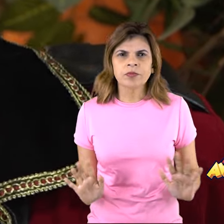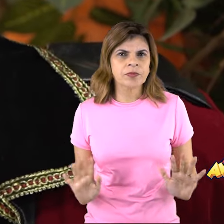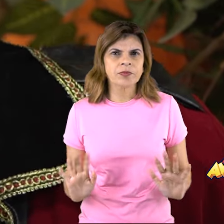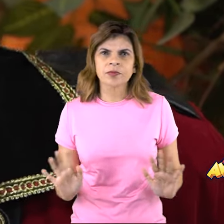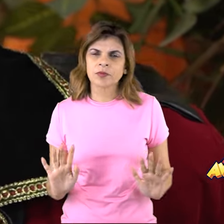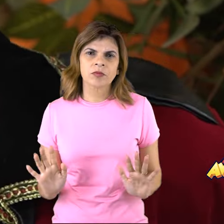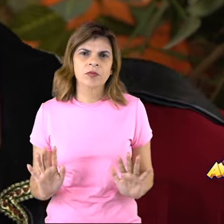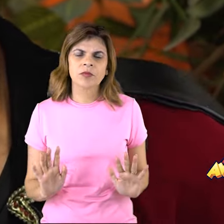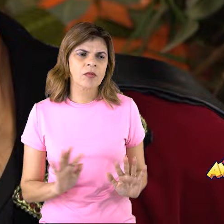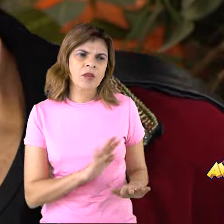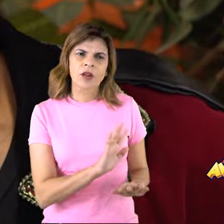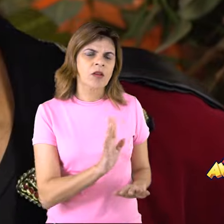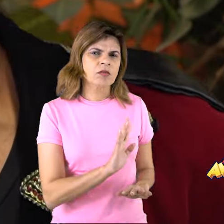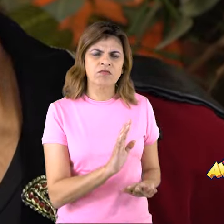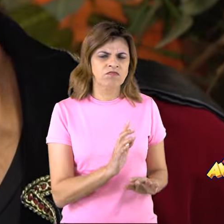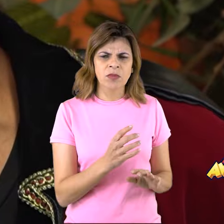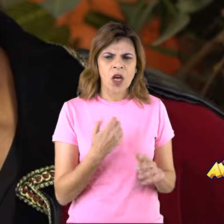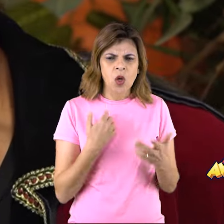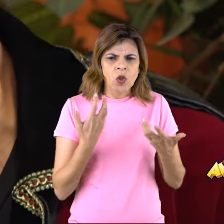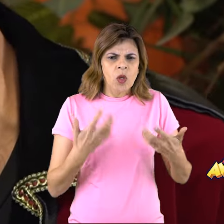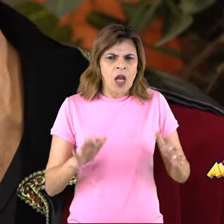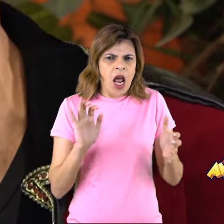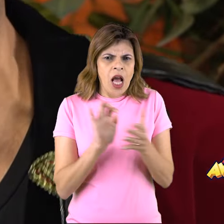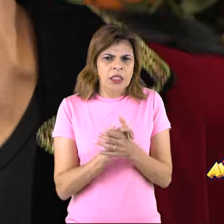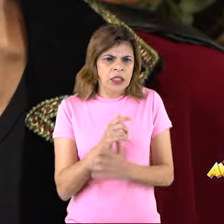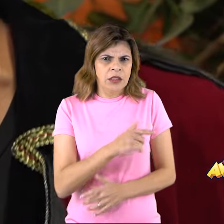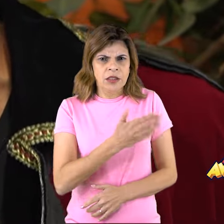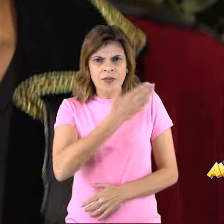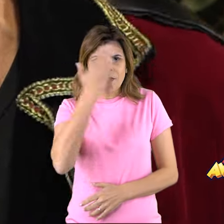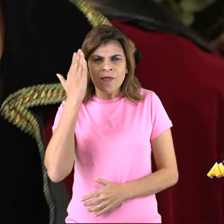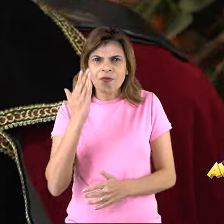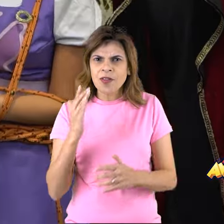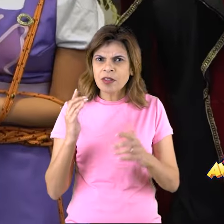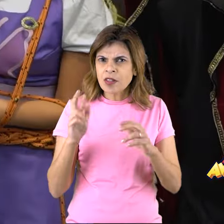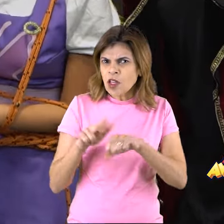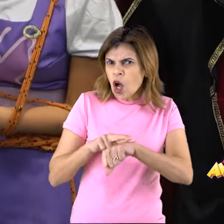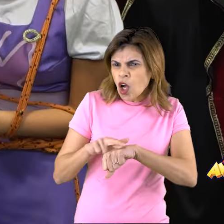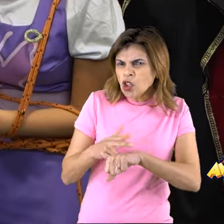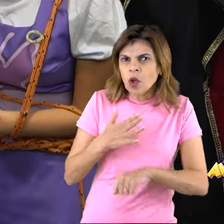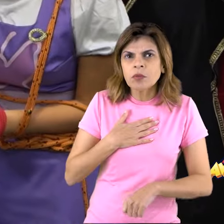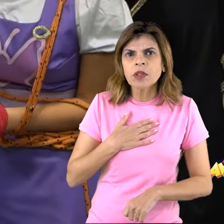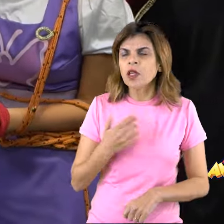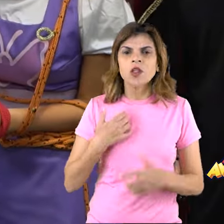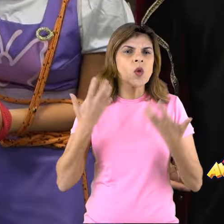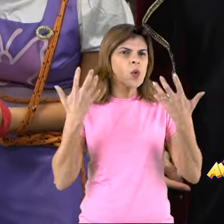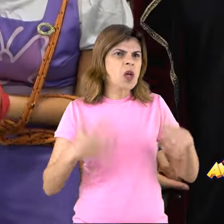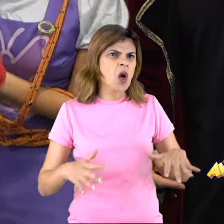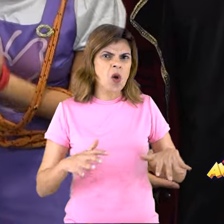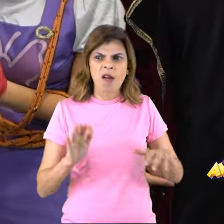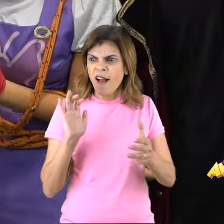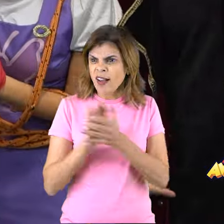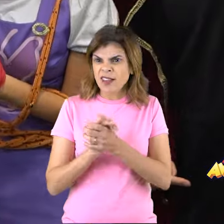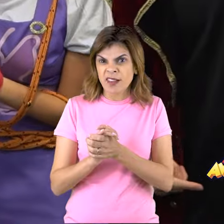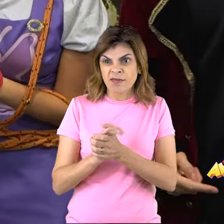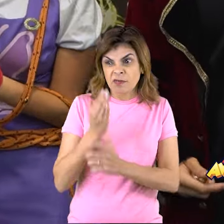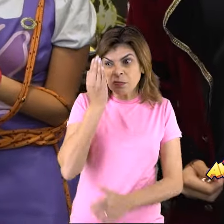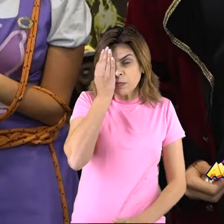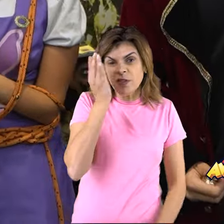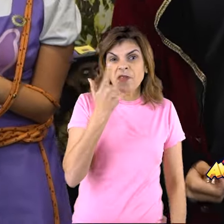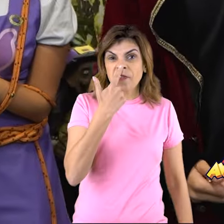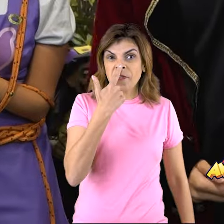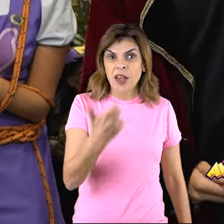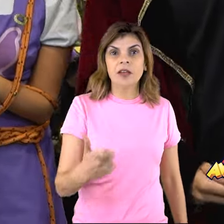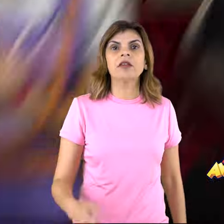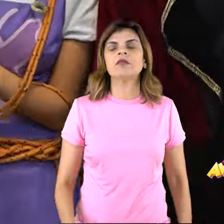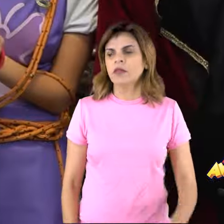tite vilana que história é essa de que a aventureira roxa vai se casar comigo eu não vou me casar com esse pirata fedorento ah